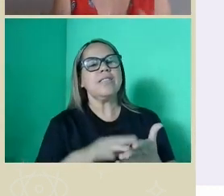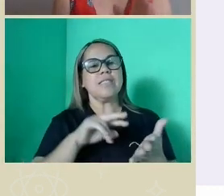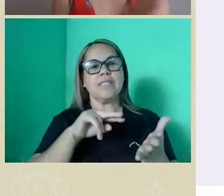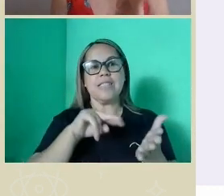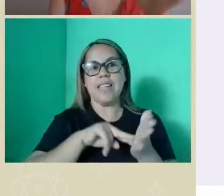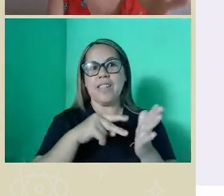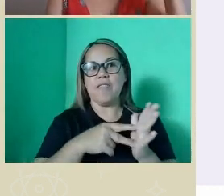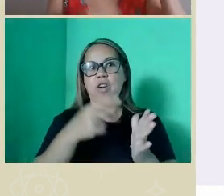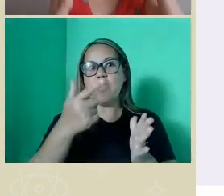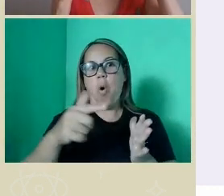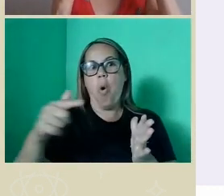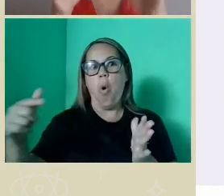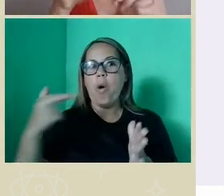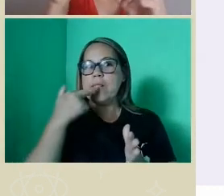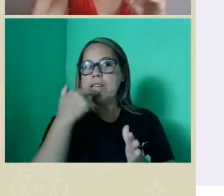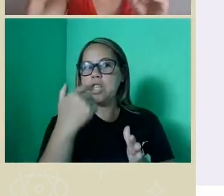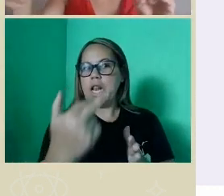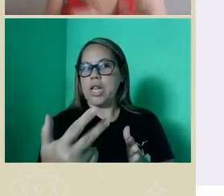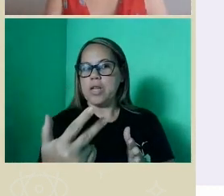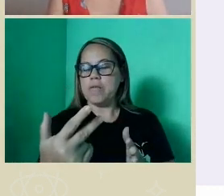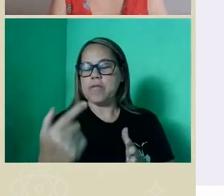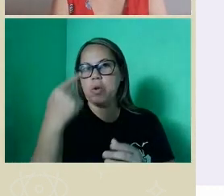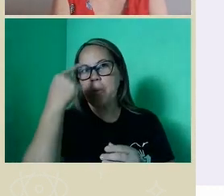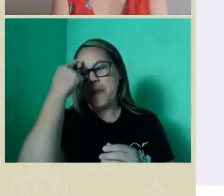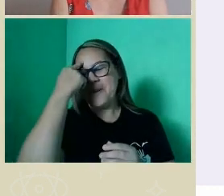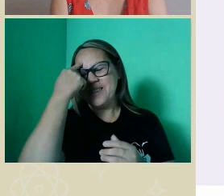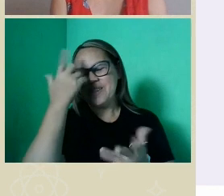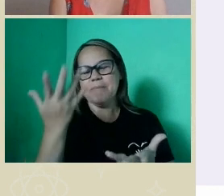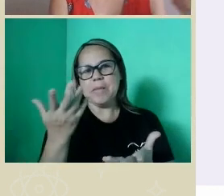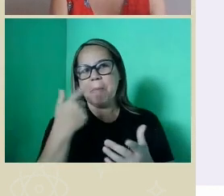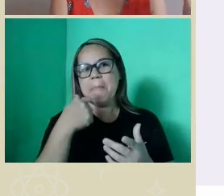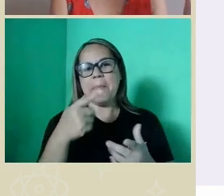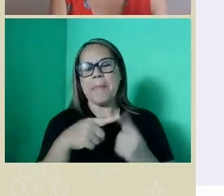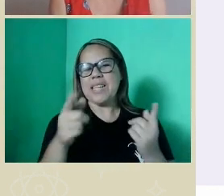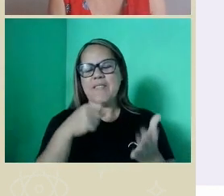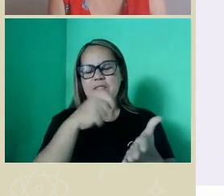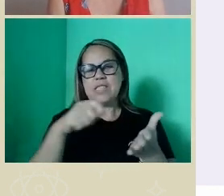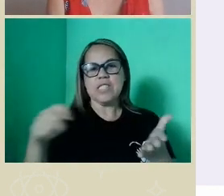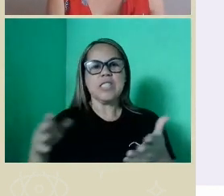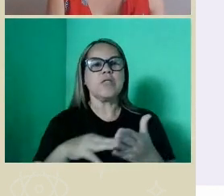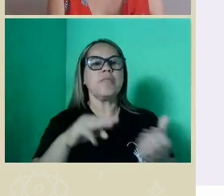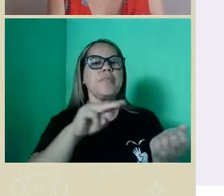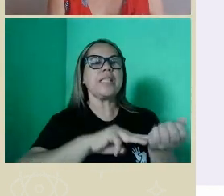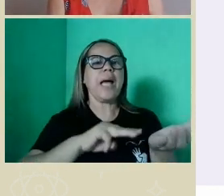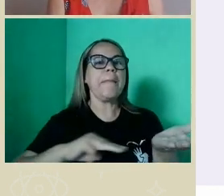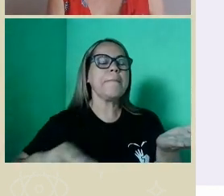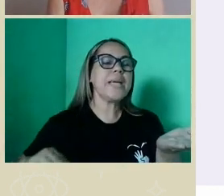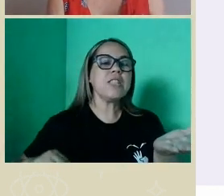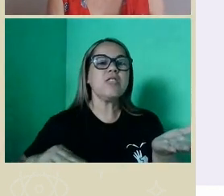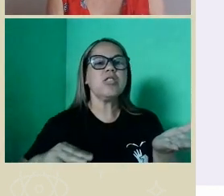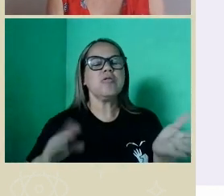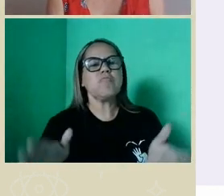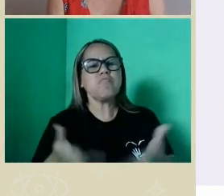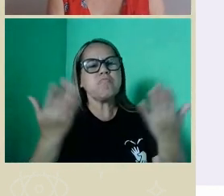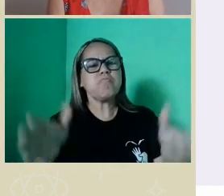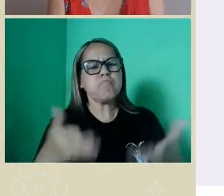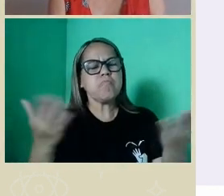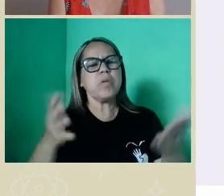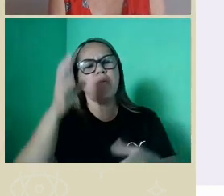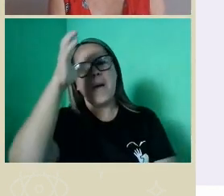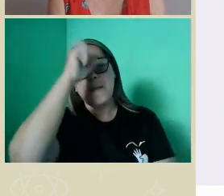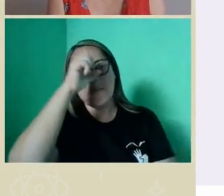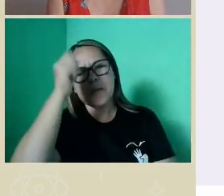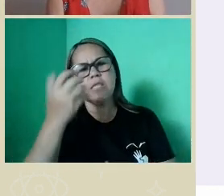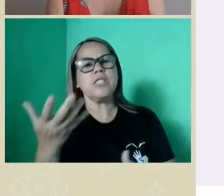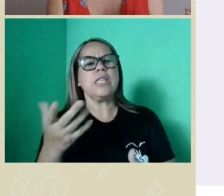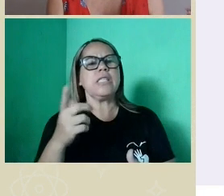que ficou no pensamento e não foi escrito a metodologia que promove a aprendizagem integrada